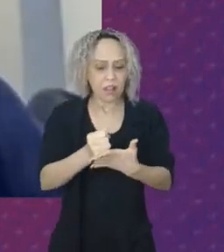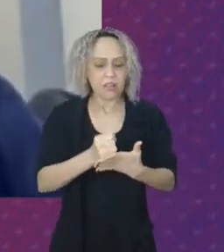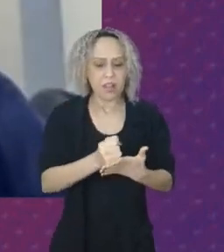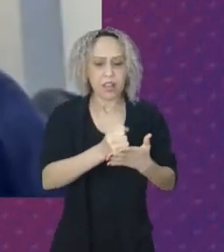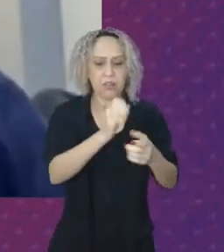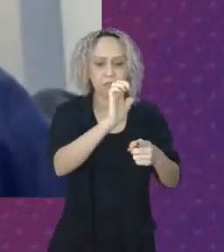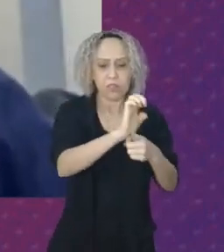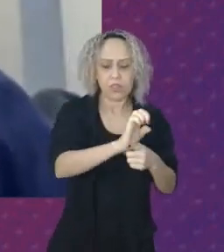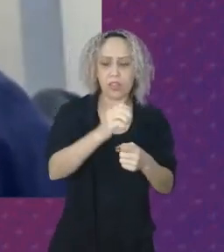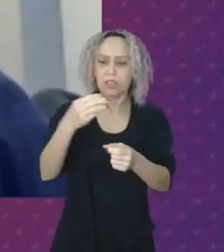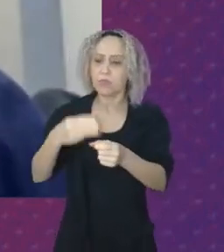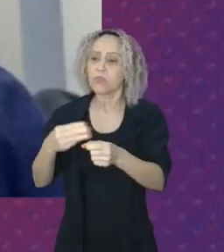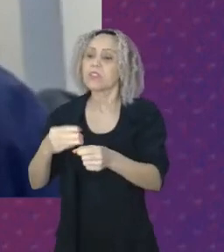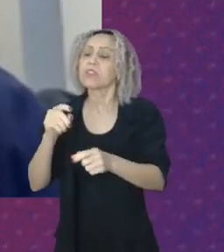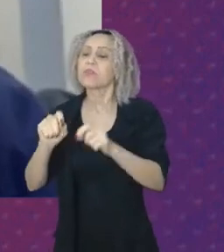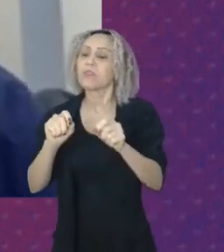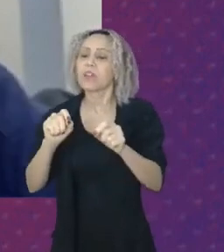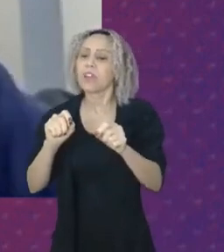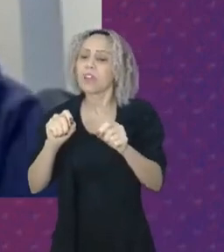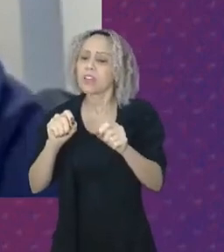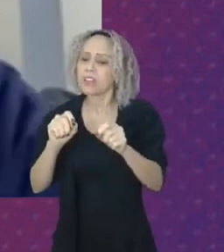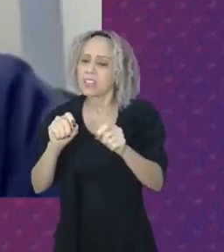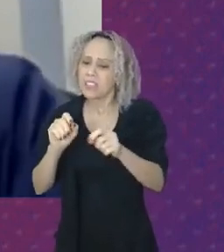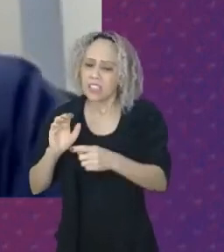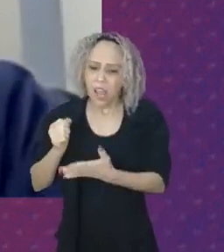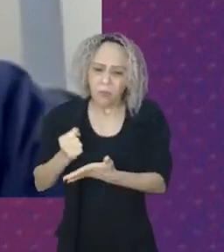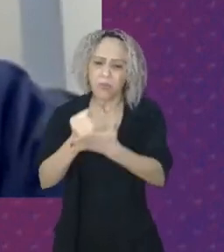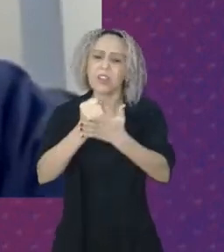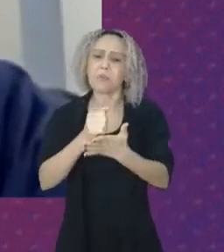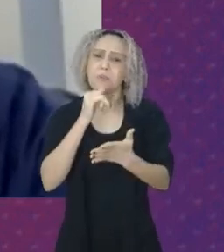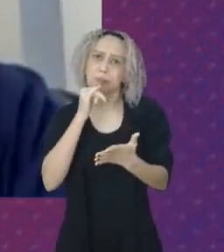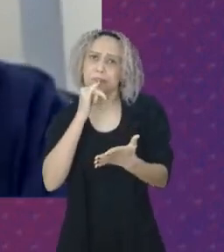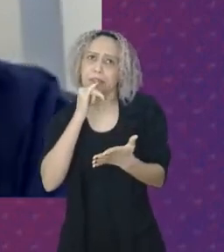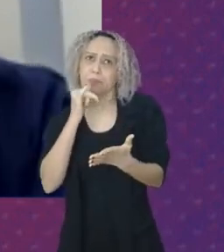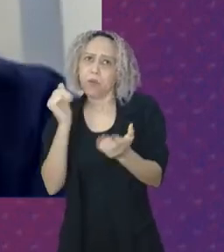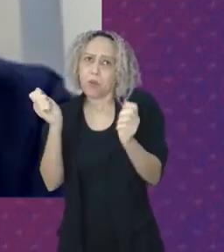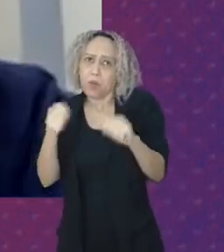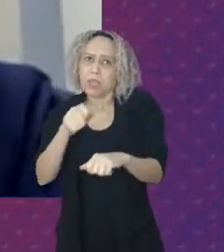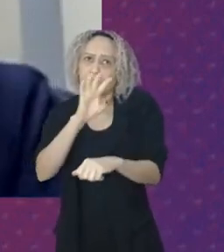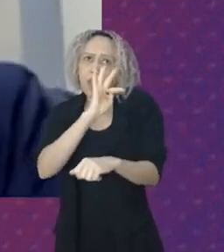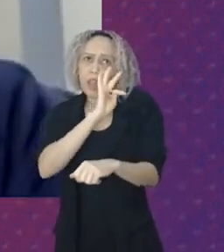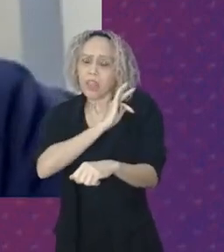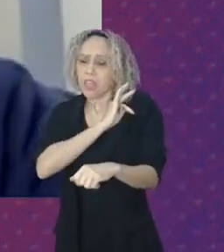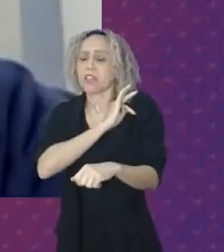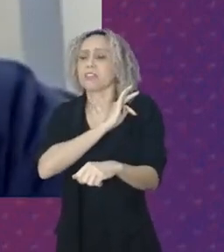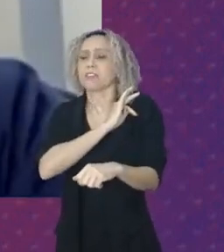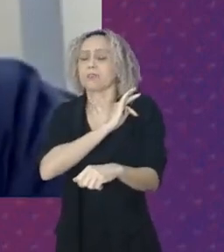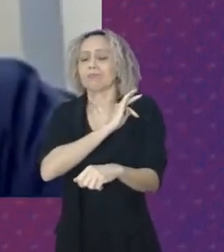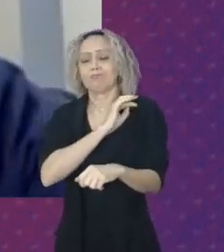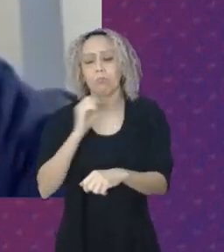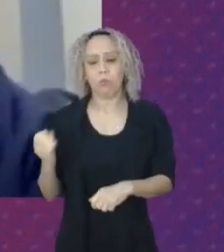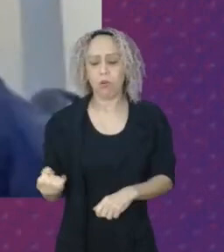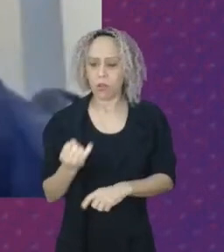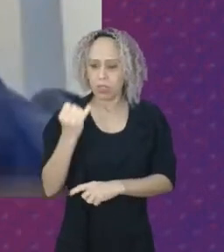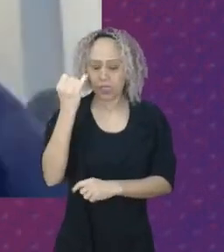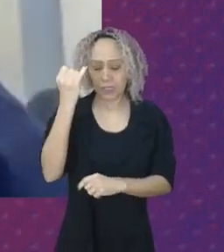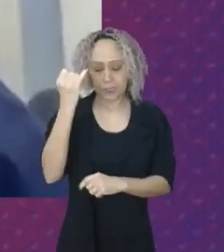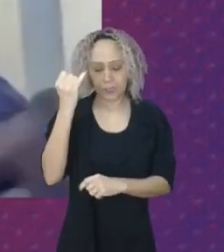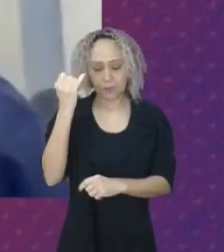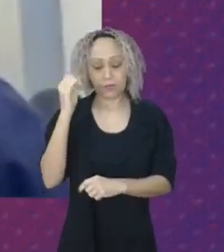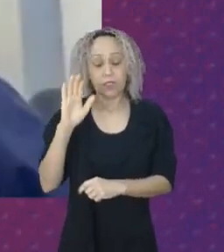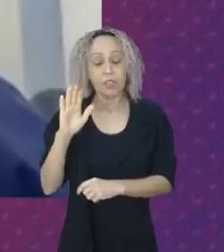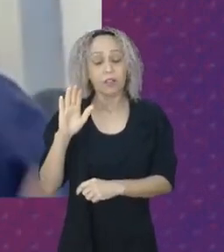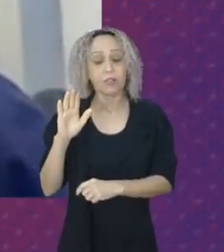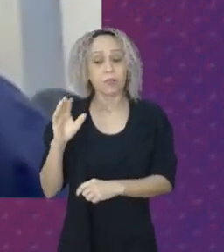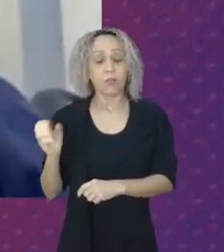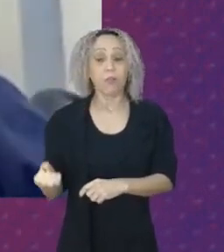e de construção de uma competência técnica em diferentes áreas. Então, foi importantíssimo criar núcleos de